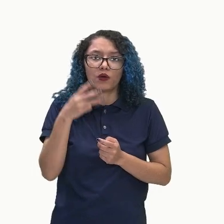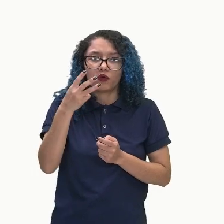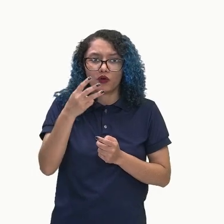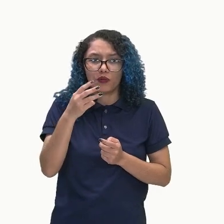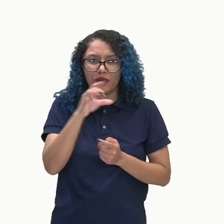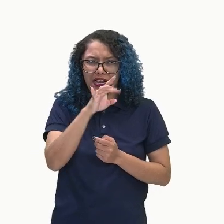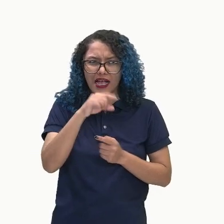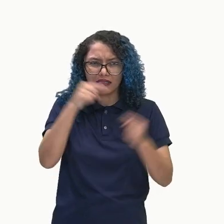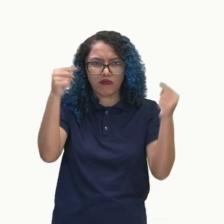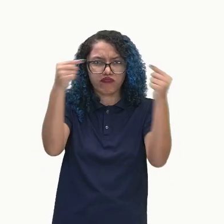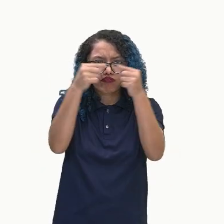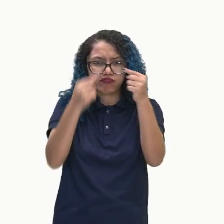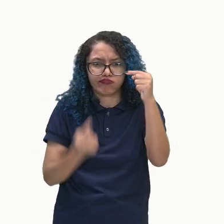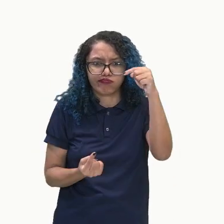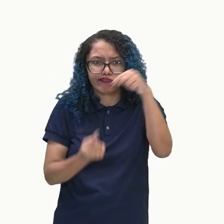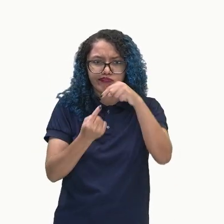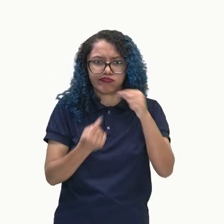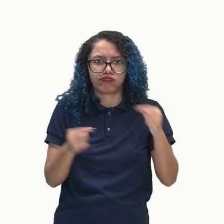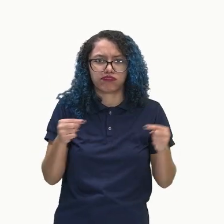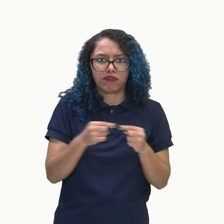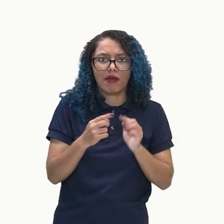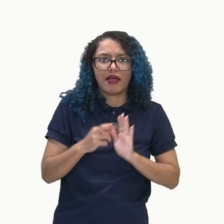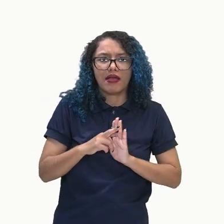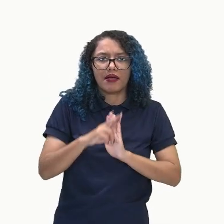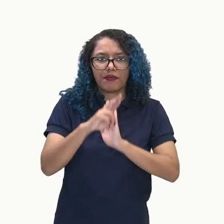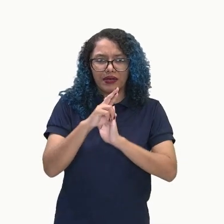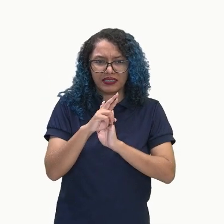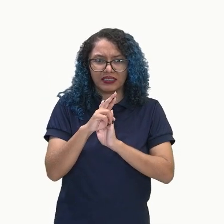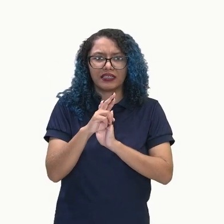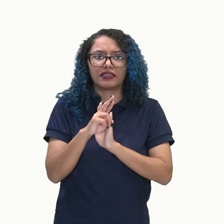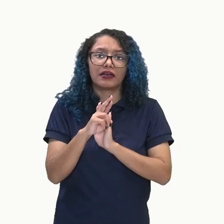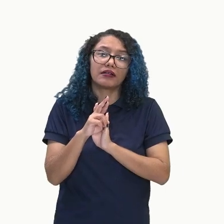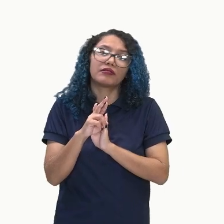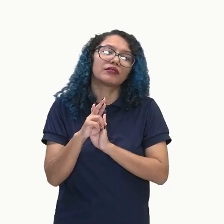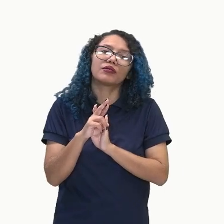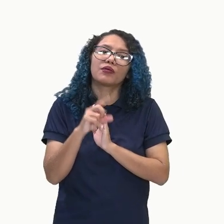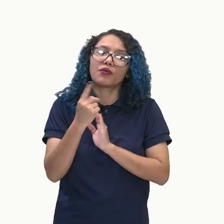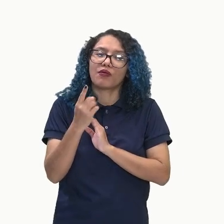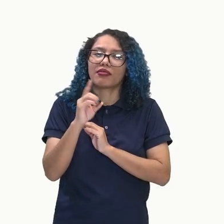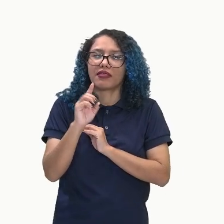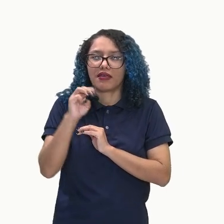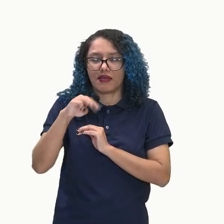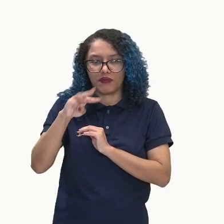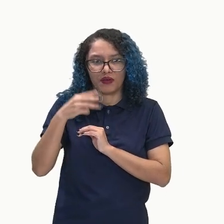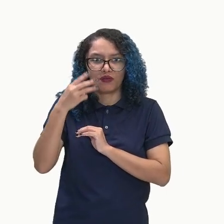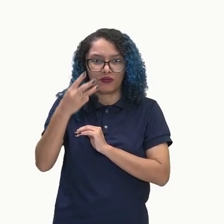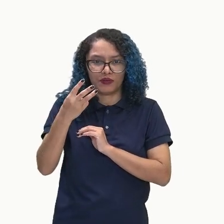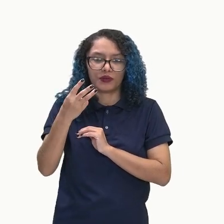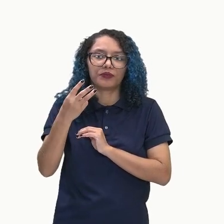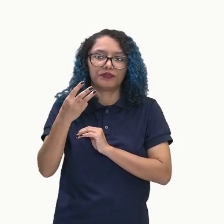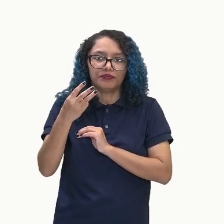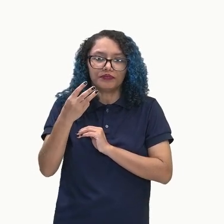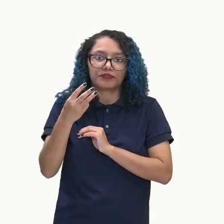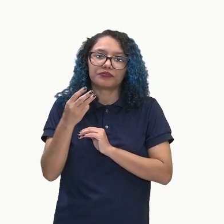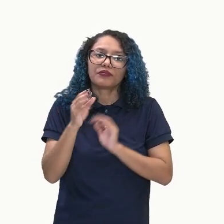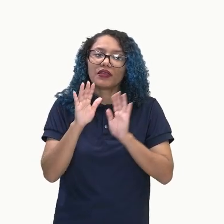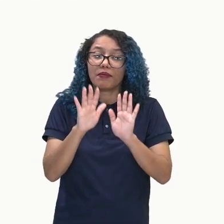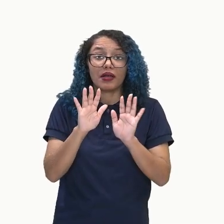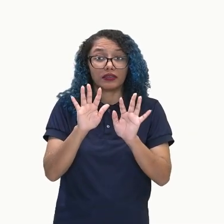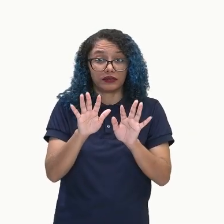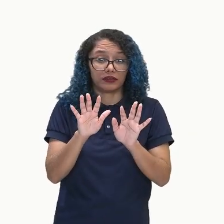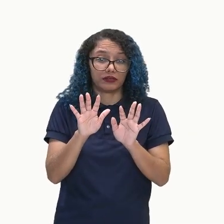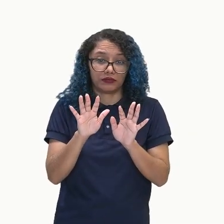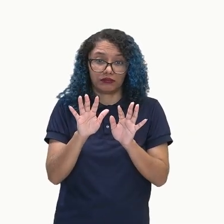cada aresta, ele vai representar o volume 1 decímetro cúbico. Tudo bem? Mas para ficar